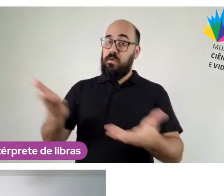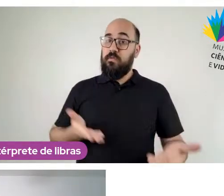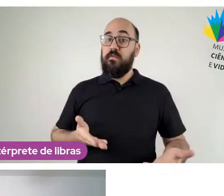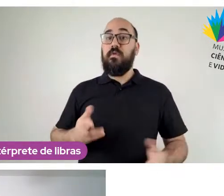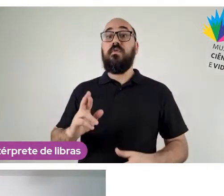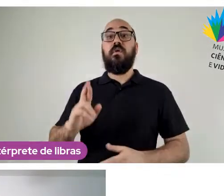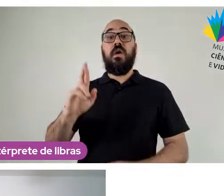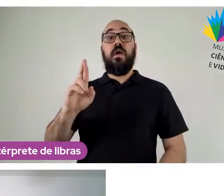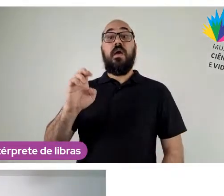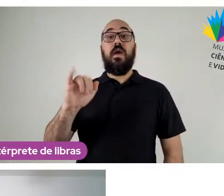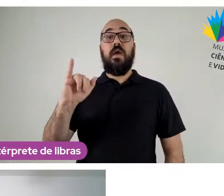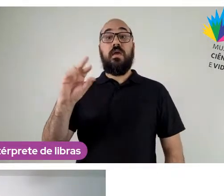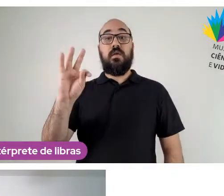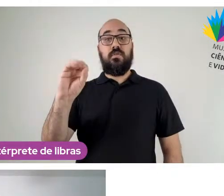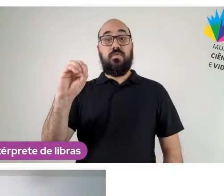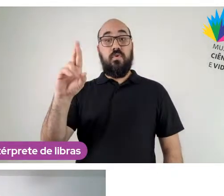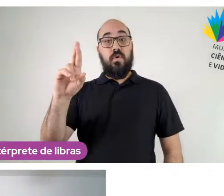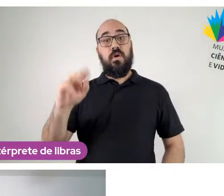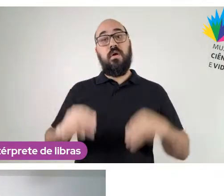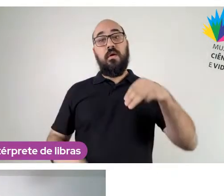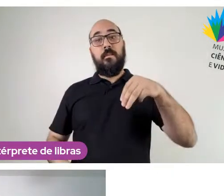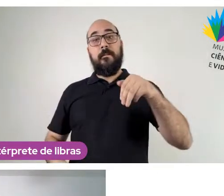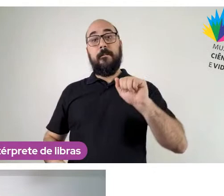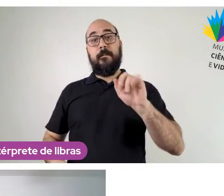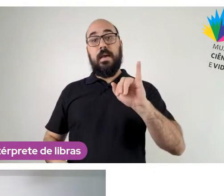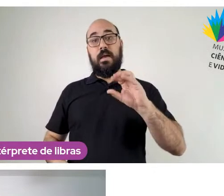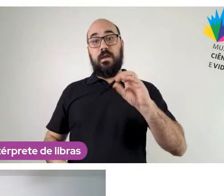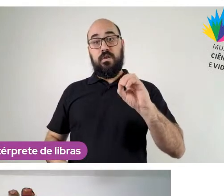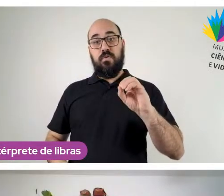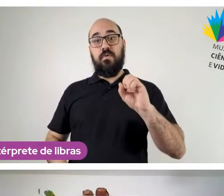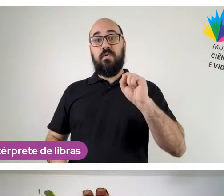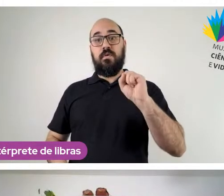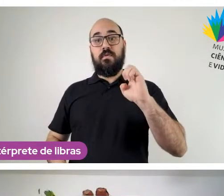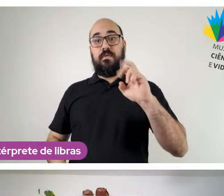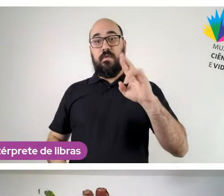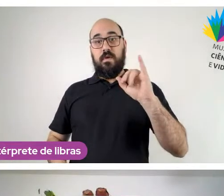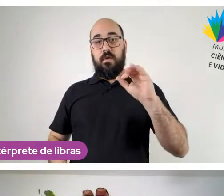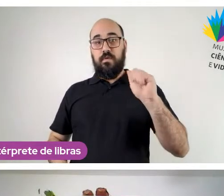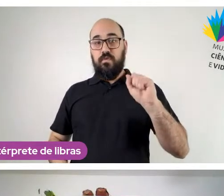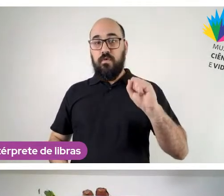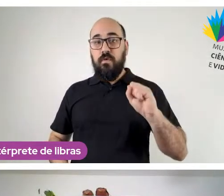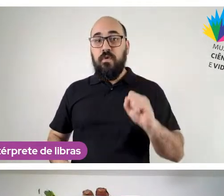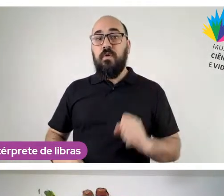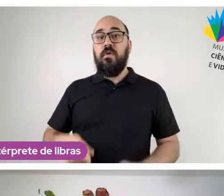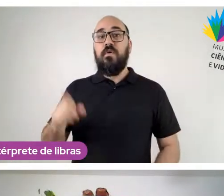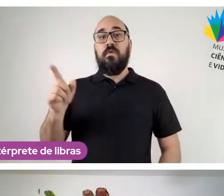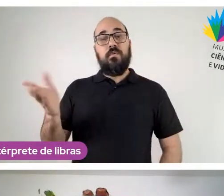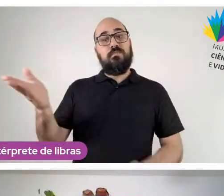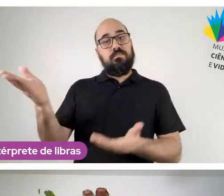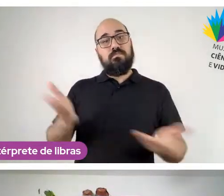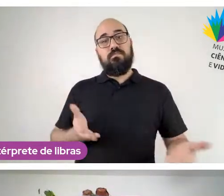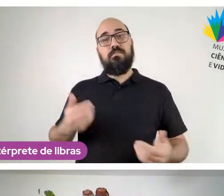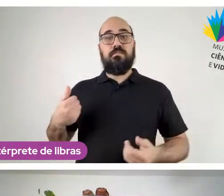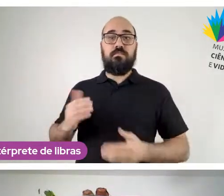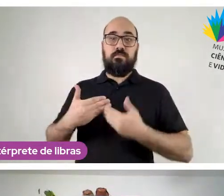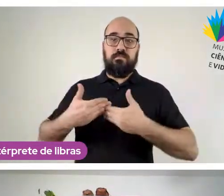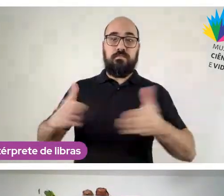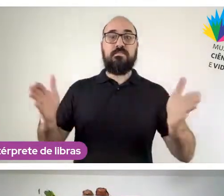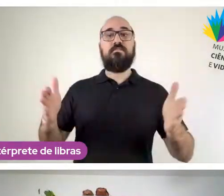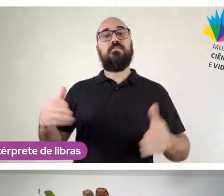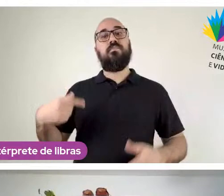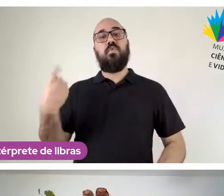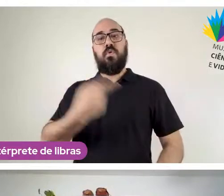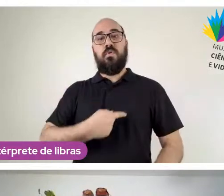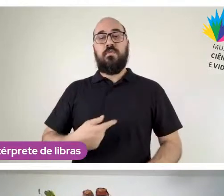Mário Sérgio Alves Carneiro, para dar as boas-vindas para o nosso evento e depois nós darmos início às atividades do nosso